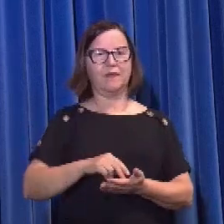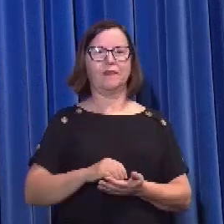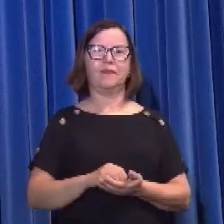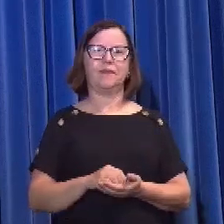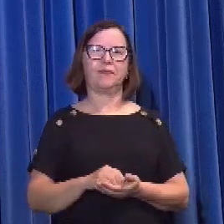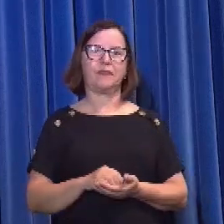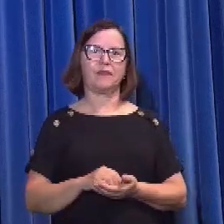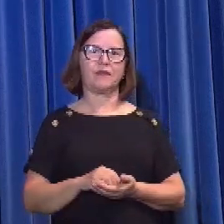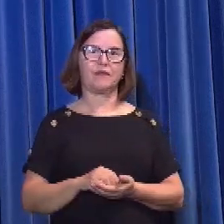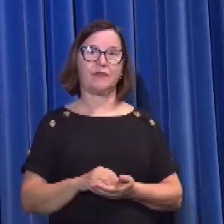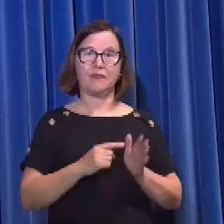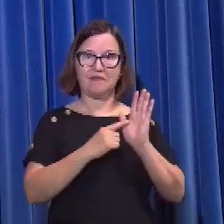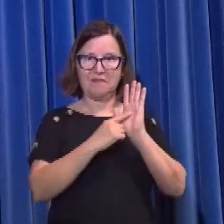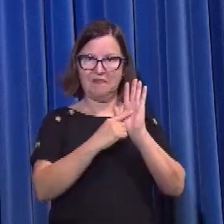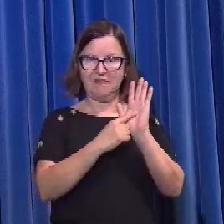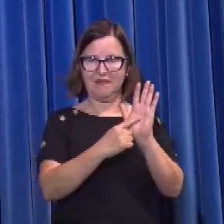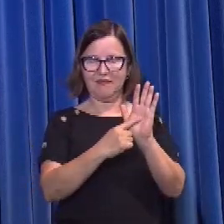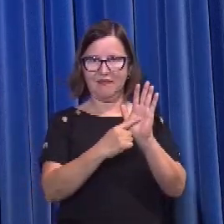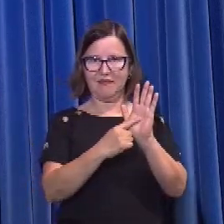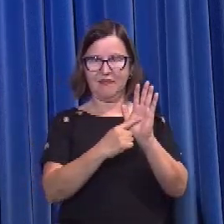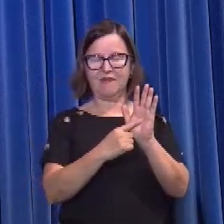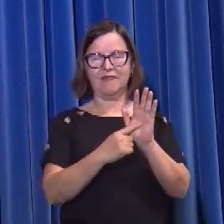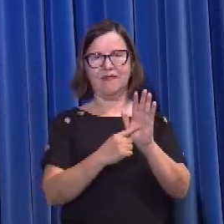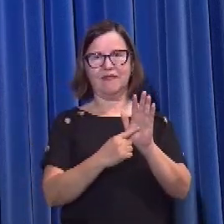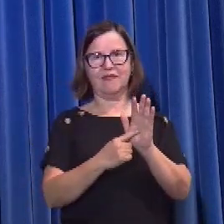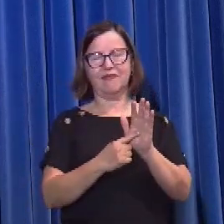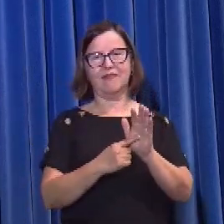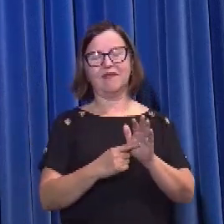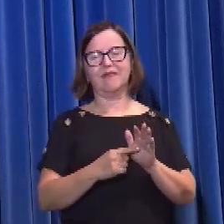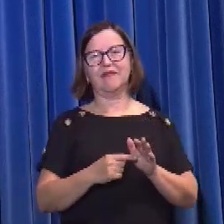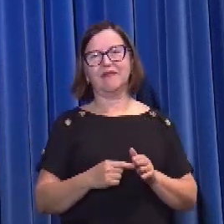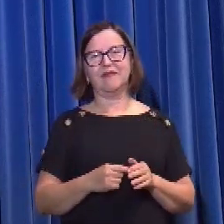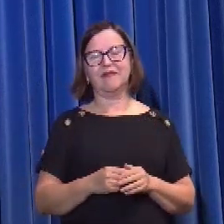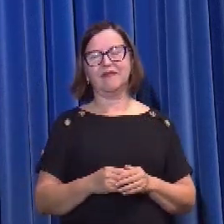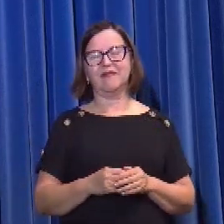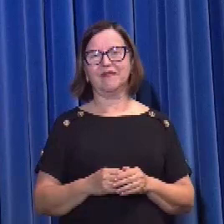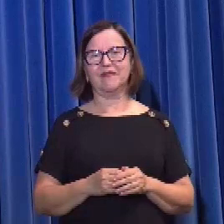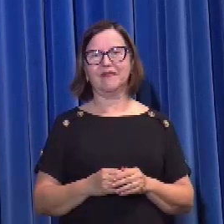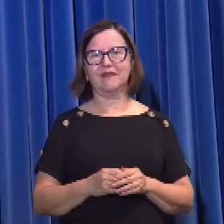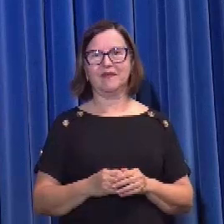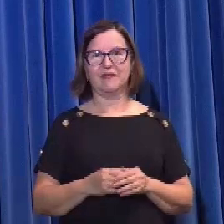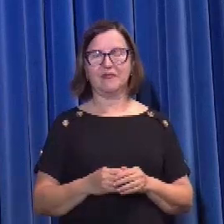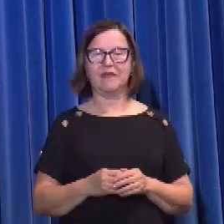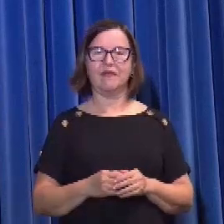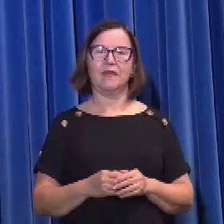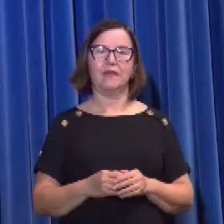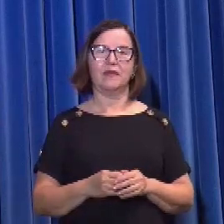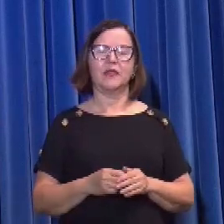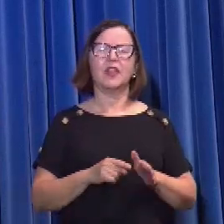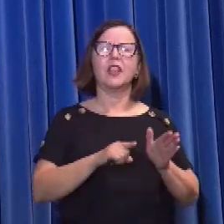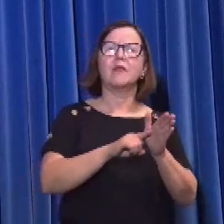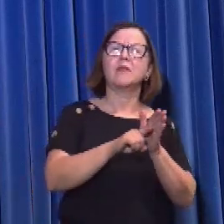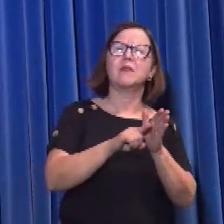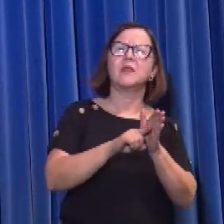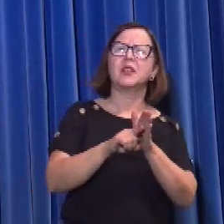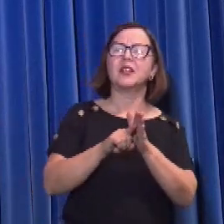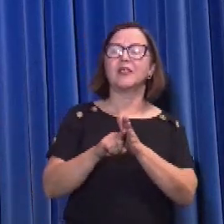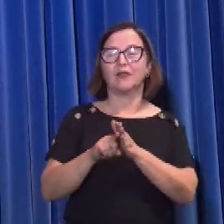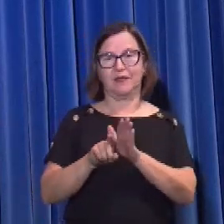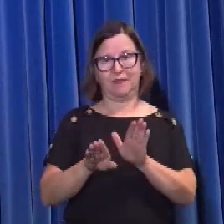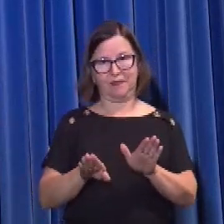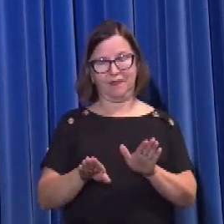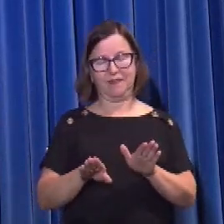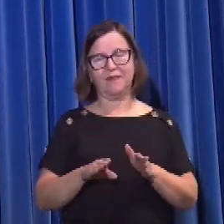É uma evidência, é uma característica do novo nascido. Então a pergunta simples talvez seja